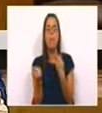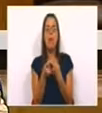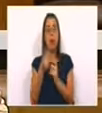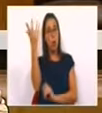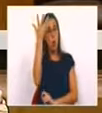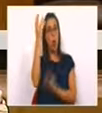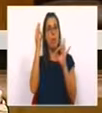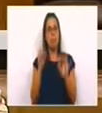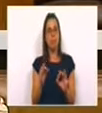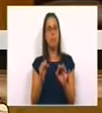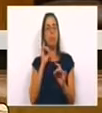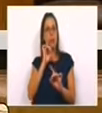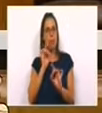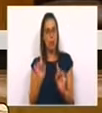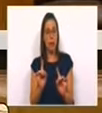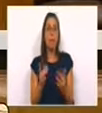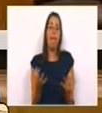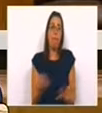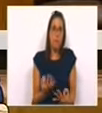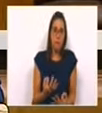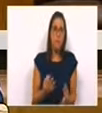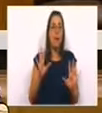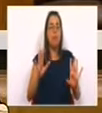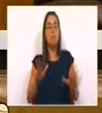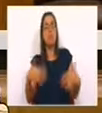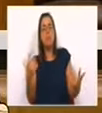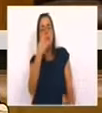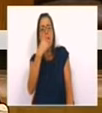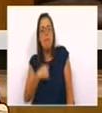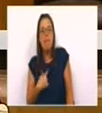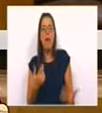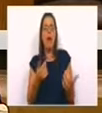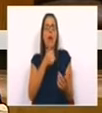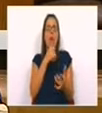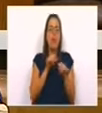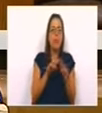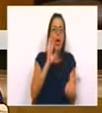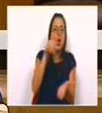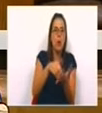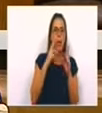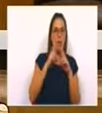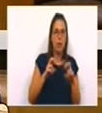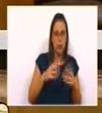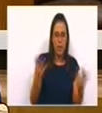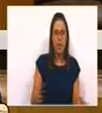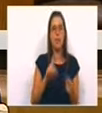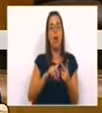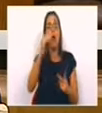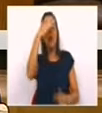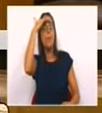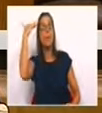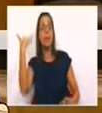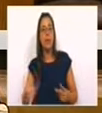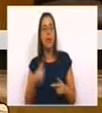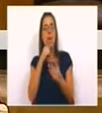aproximação culturalmente virtuosa. De facto, seja por falhas na disseminação dos resultados da investigação, ou por